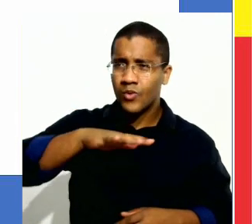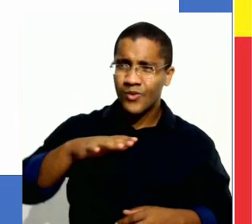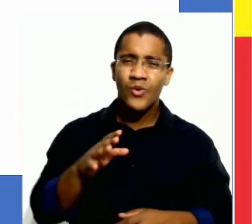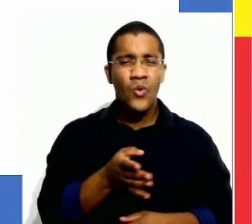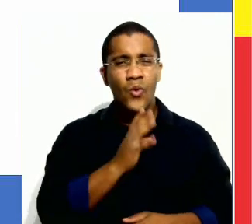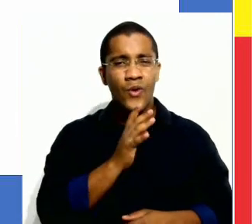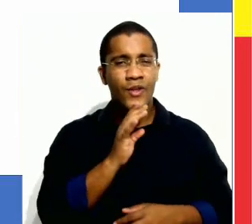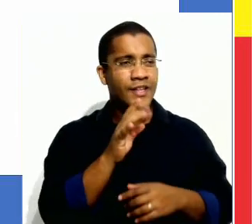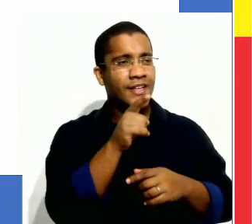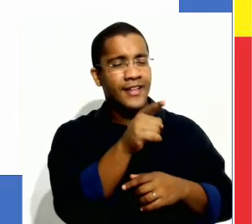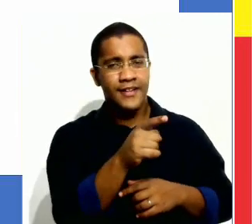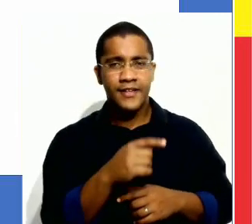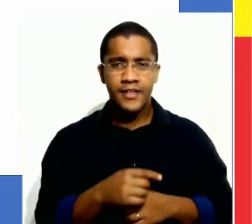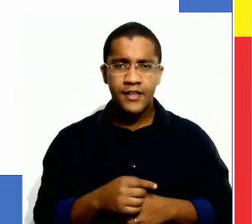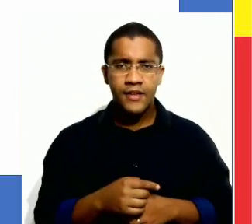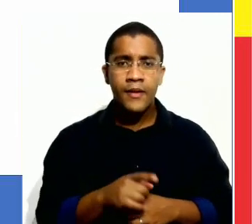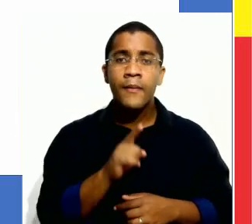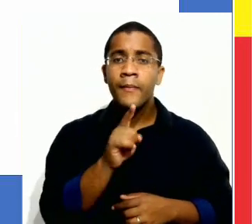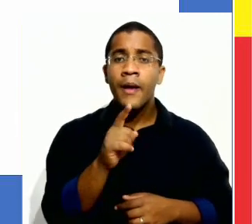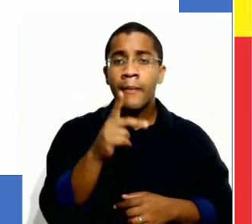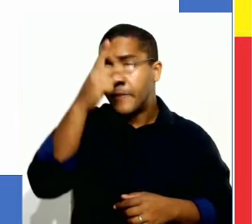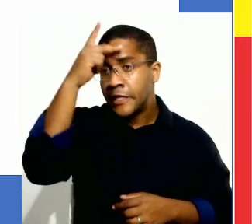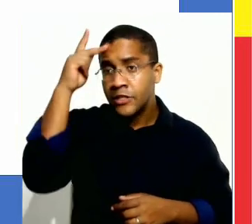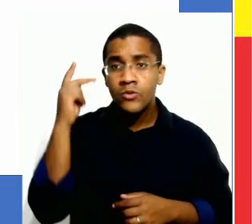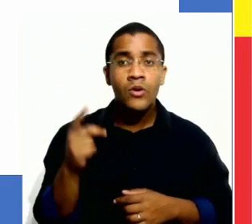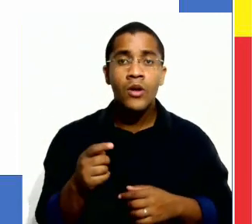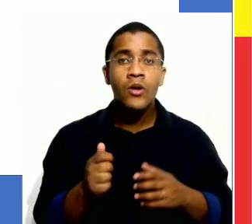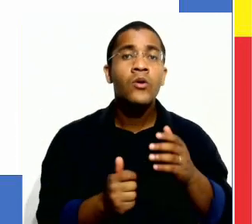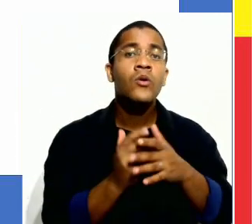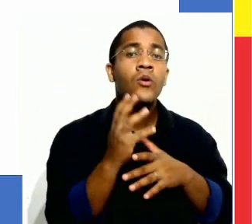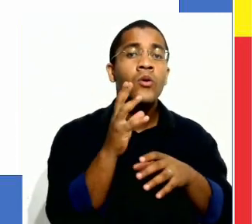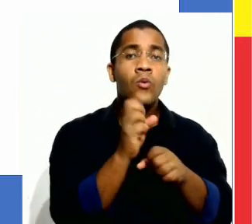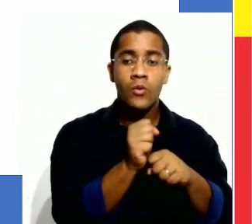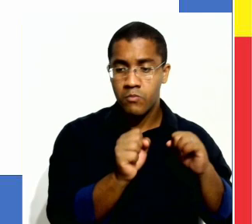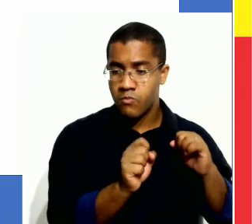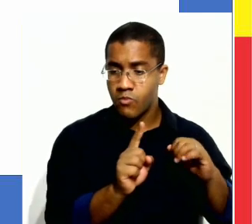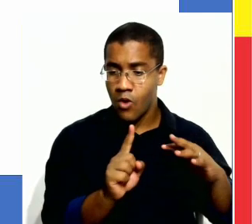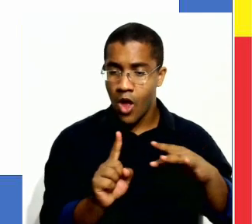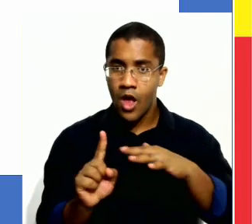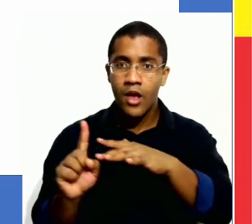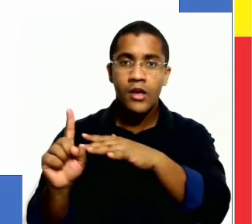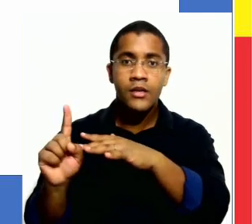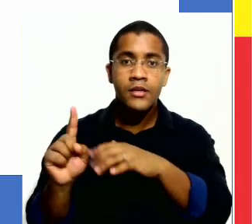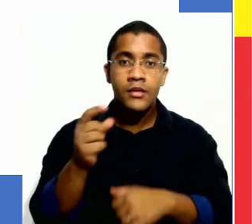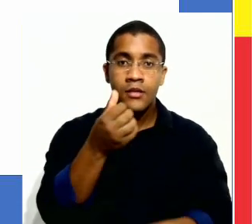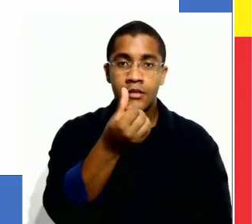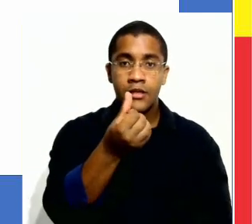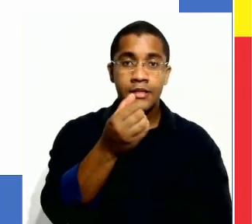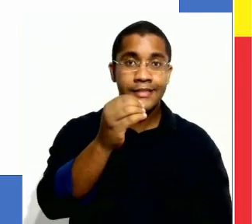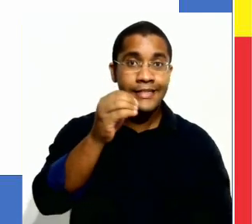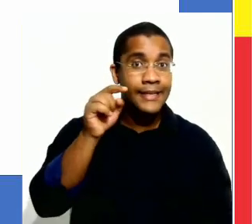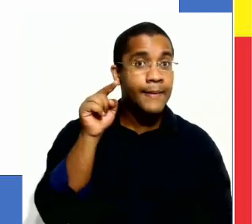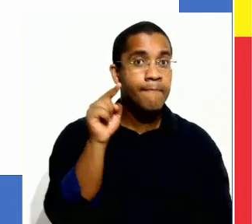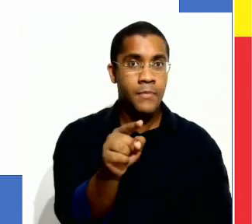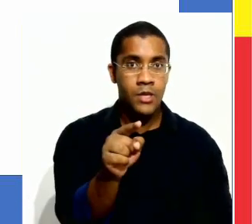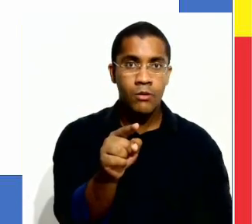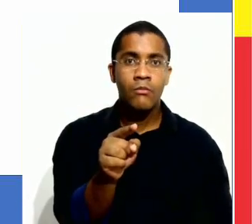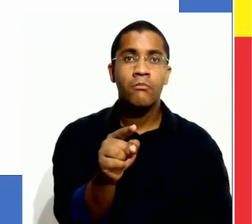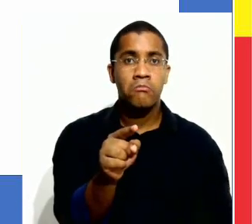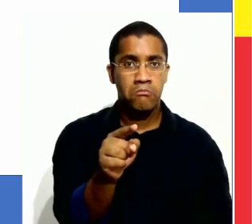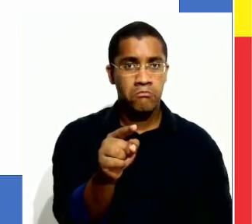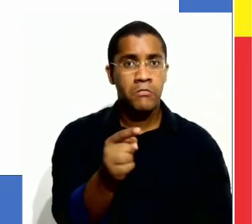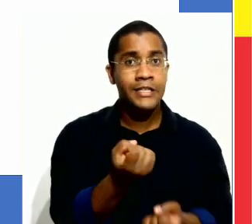levou consigo 60.000 seguidores, escravos, ricamente